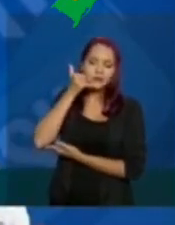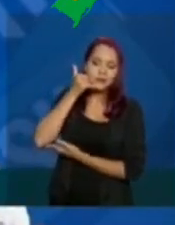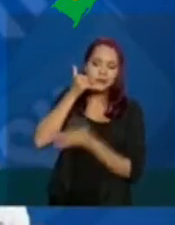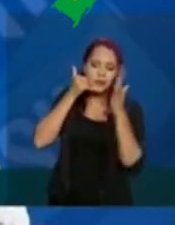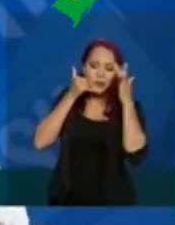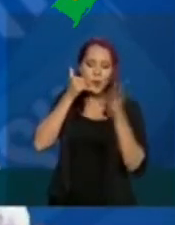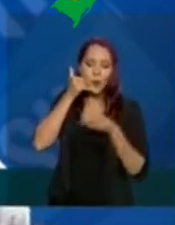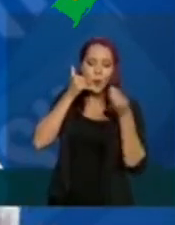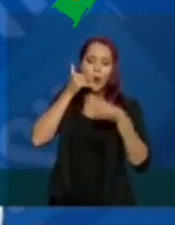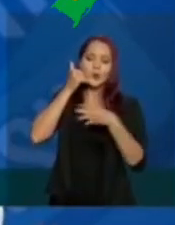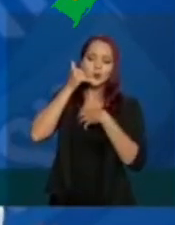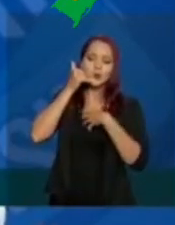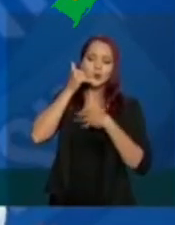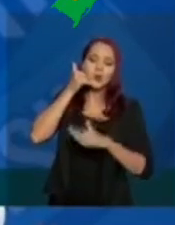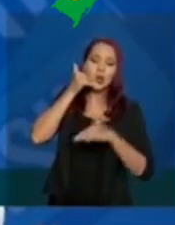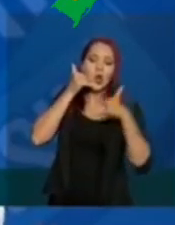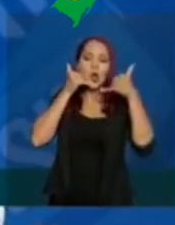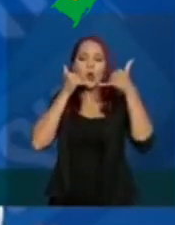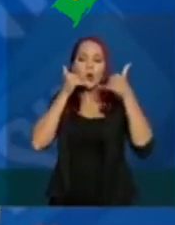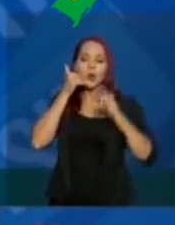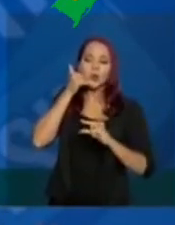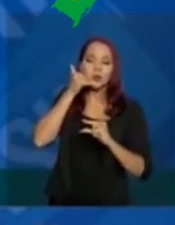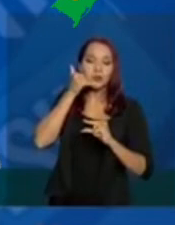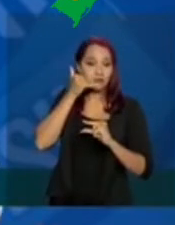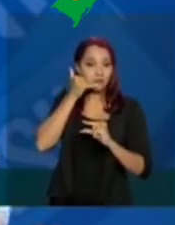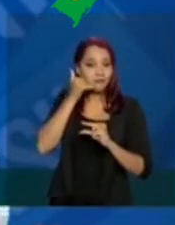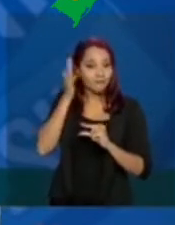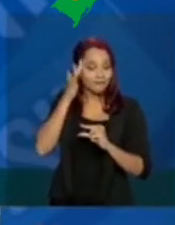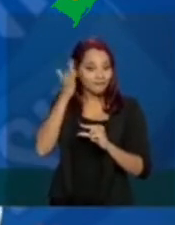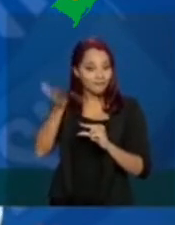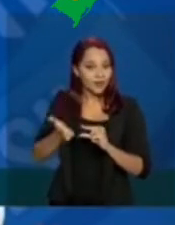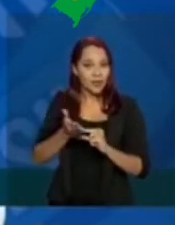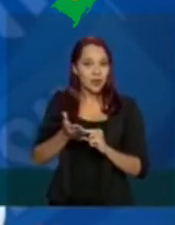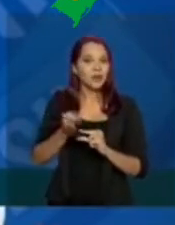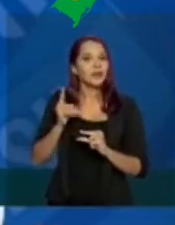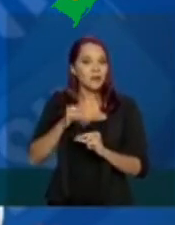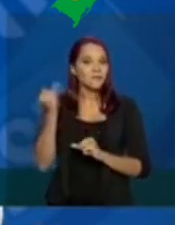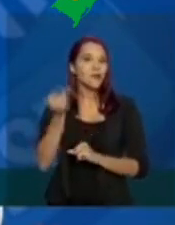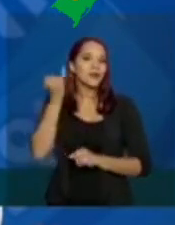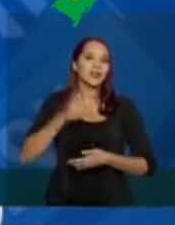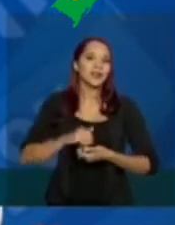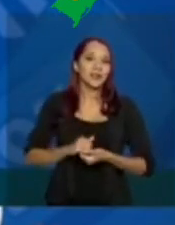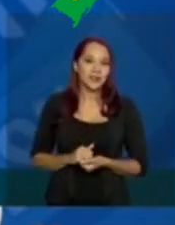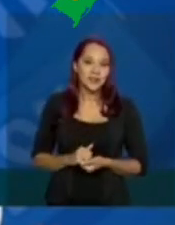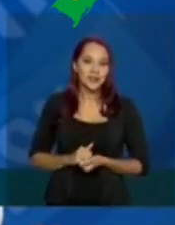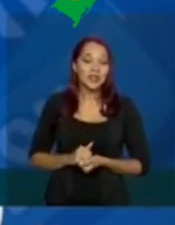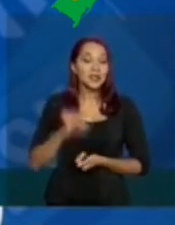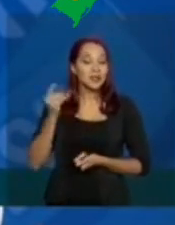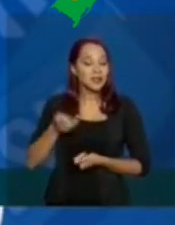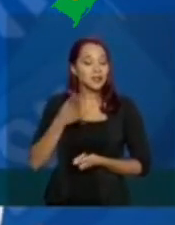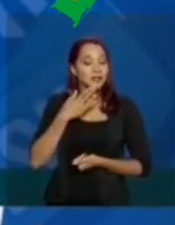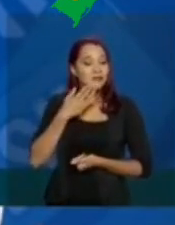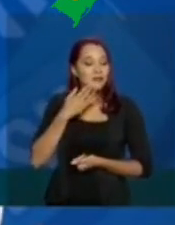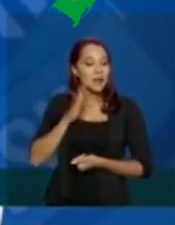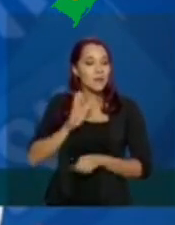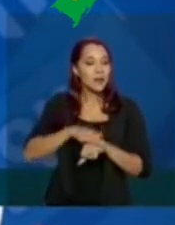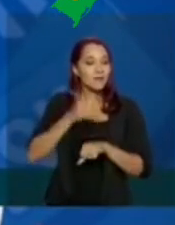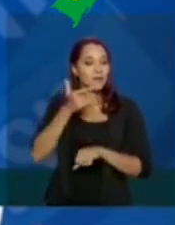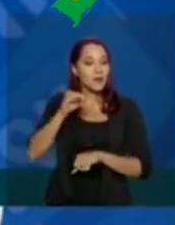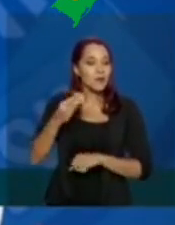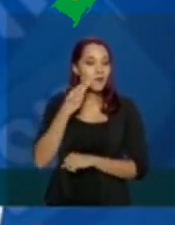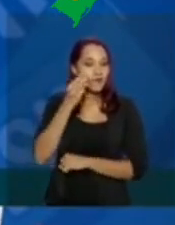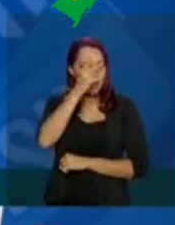dos seus sintomas. Esse número é importante, porque de toda a população, e é uma amostra bastante significativa, porque são mais de 2 milhões de